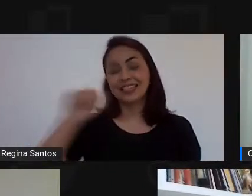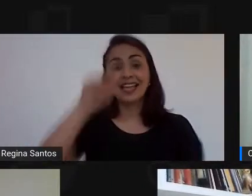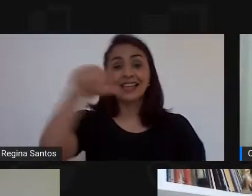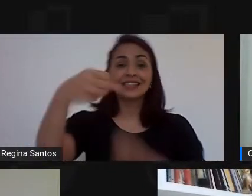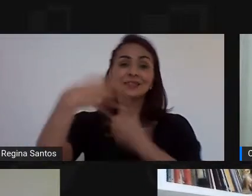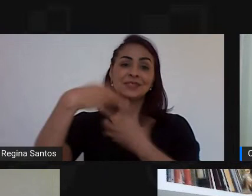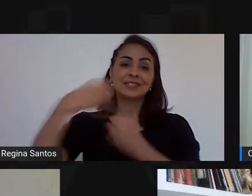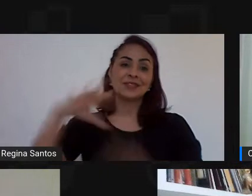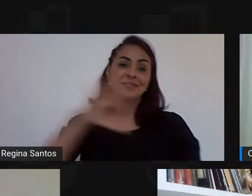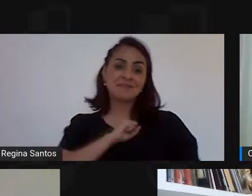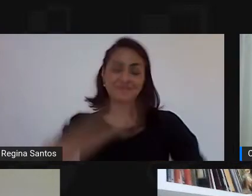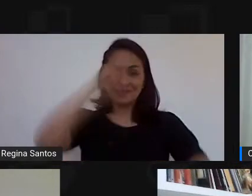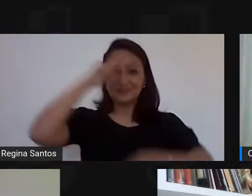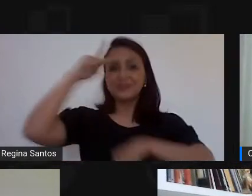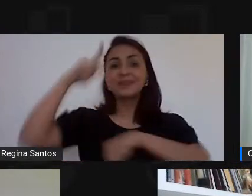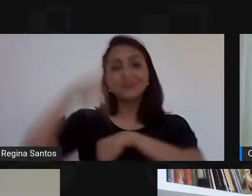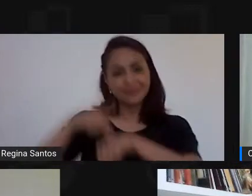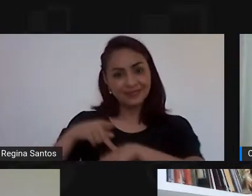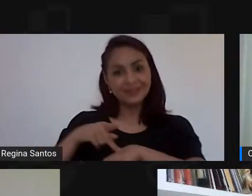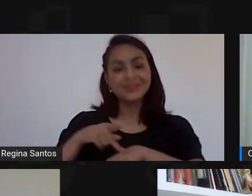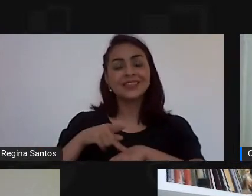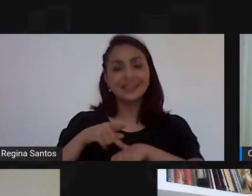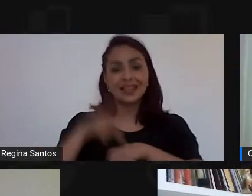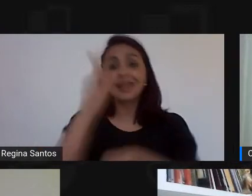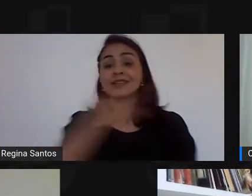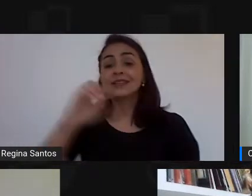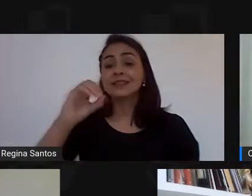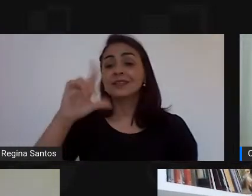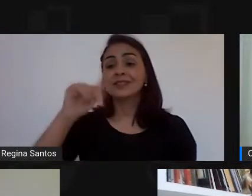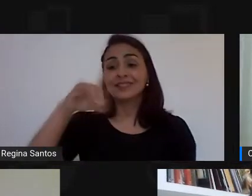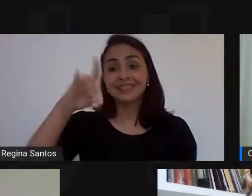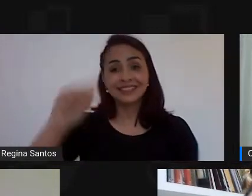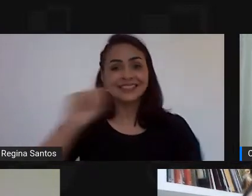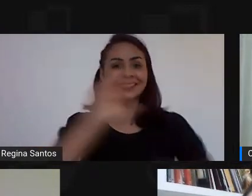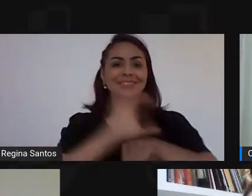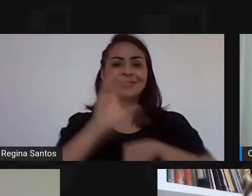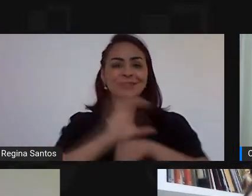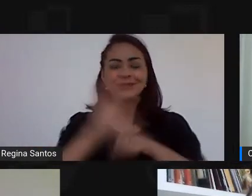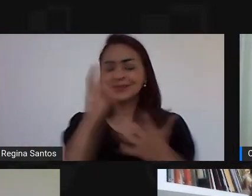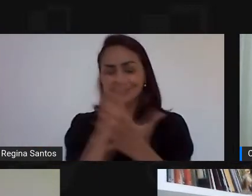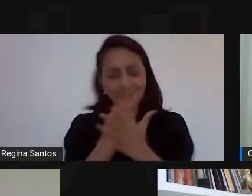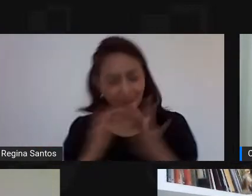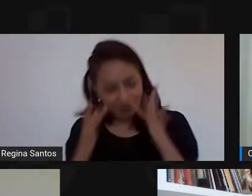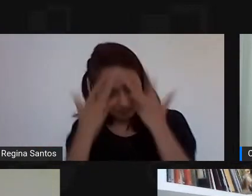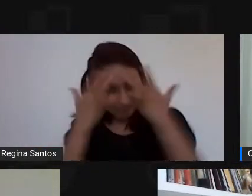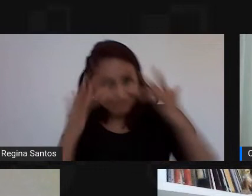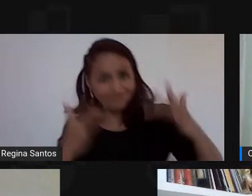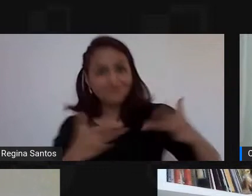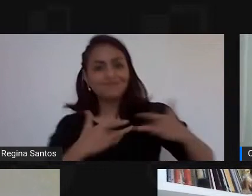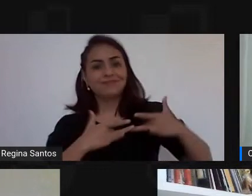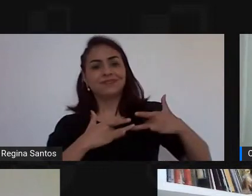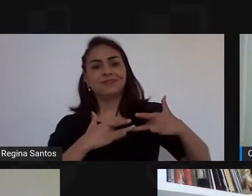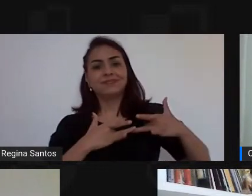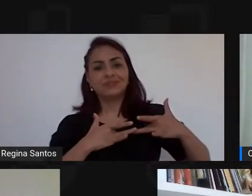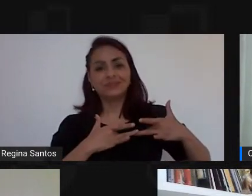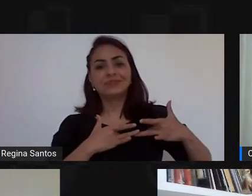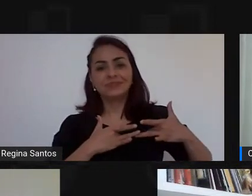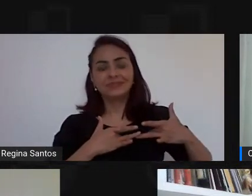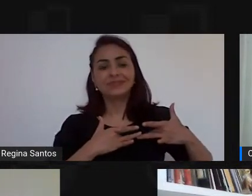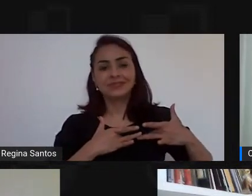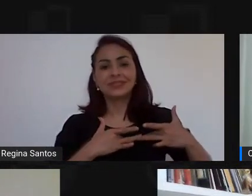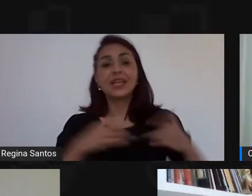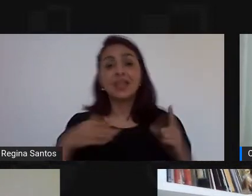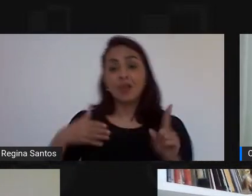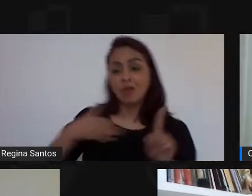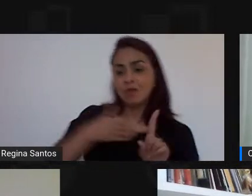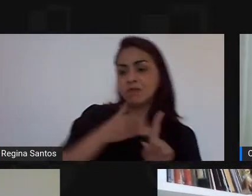a professora Olinda e esse curso estão no meu coração, né, segui outros caminhos, mas a casa da gente, a nossa